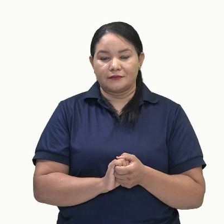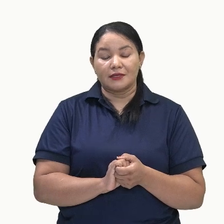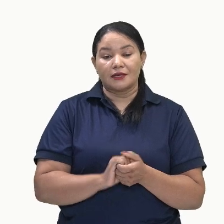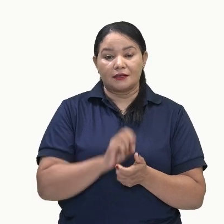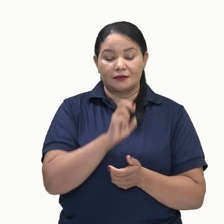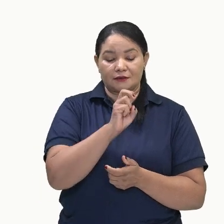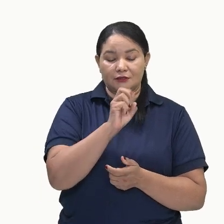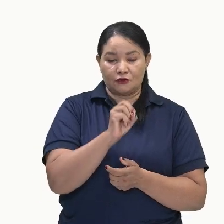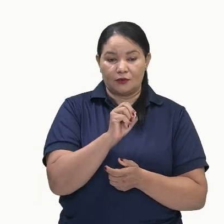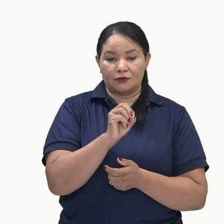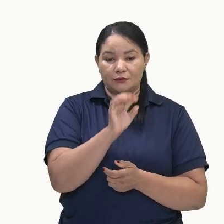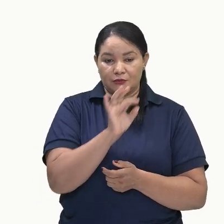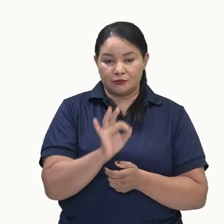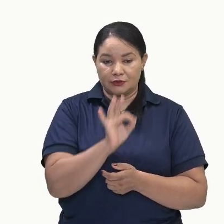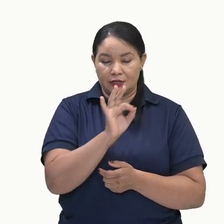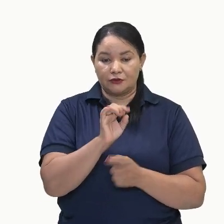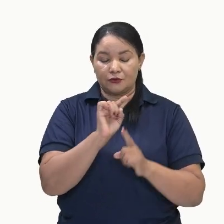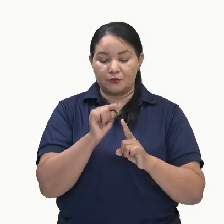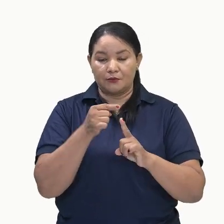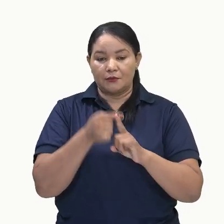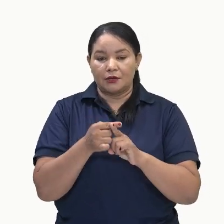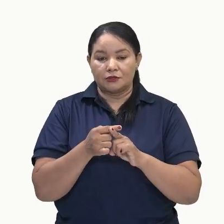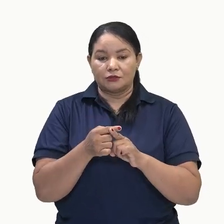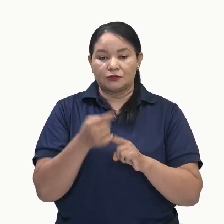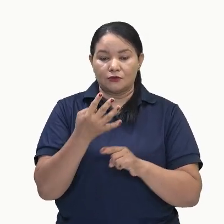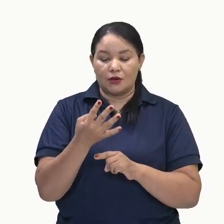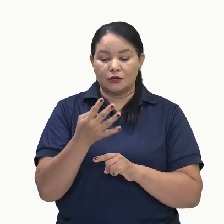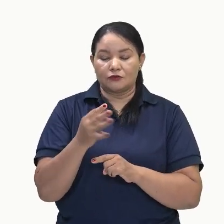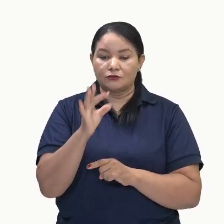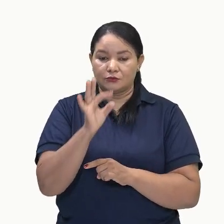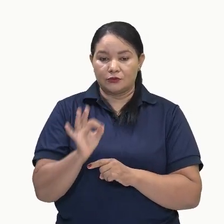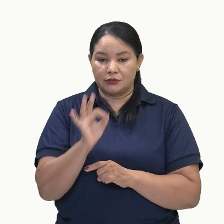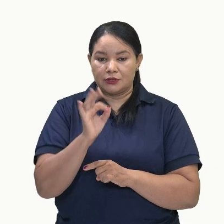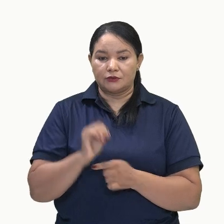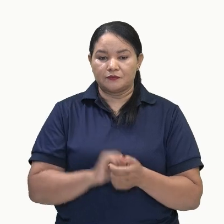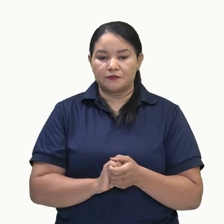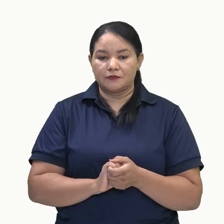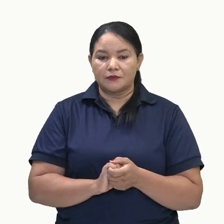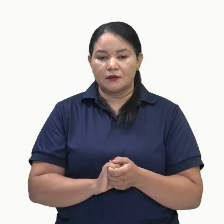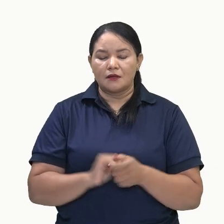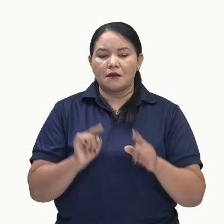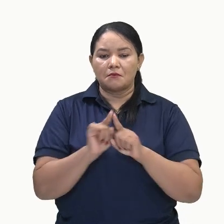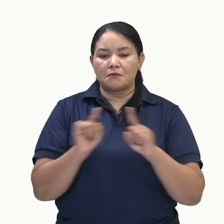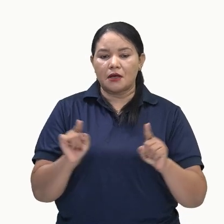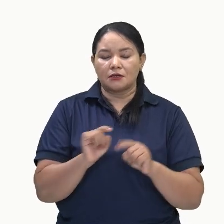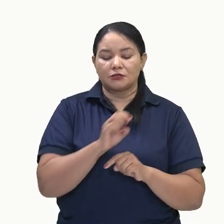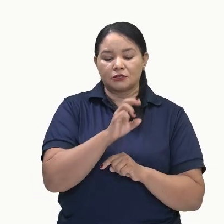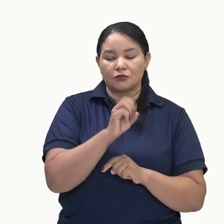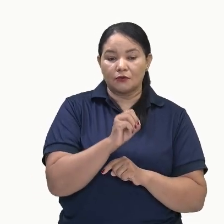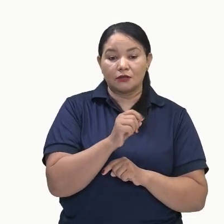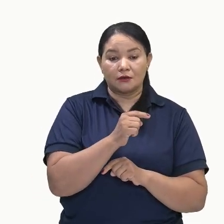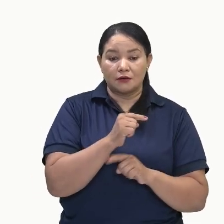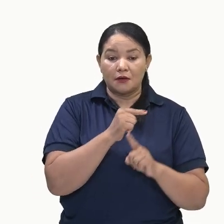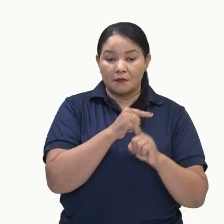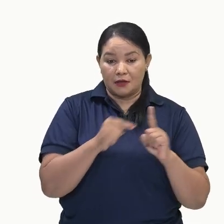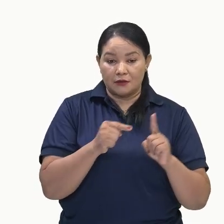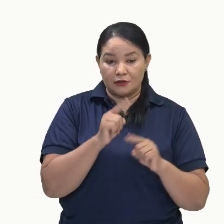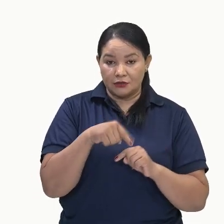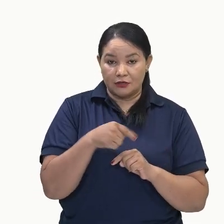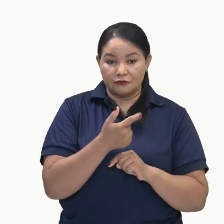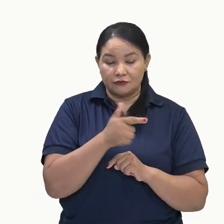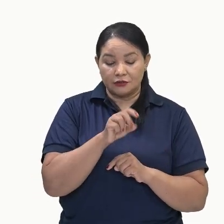50% mais 4%. Mas 50% é a metade, você já sabe,